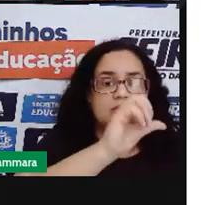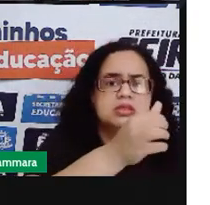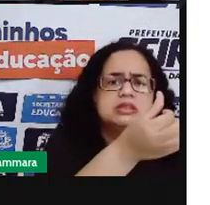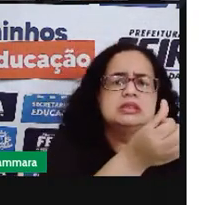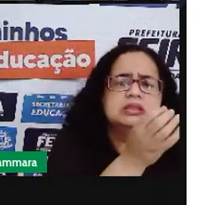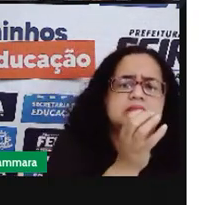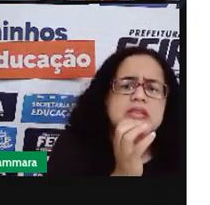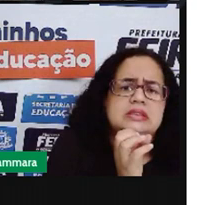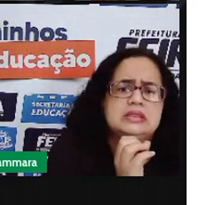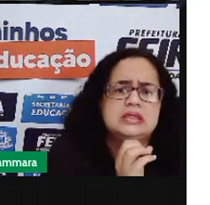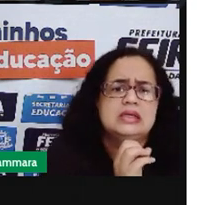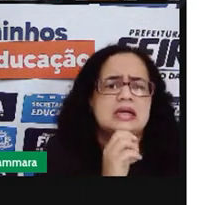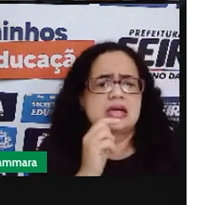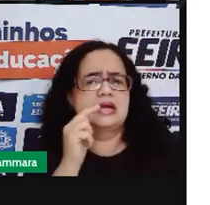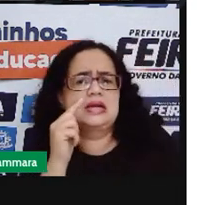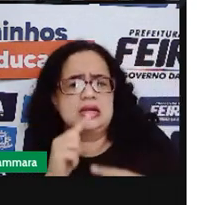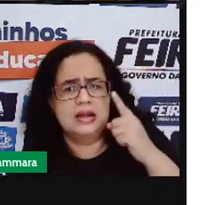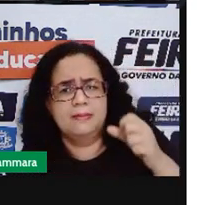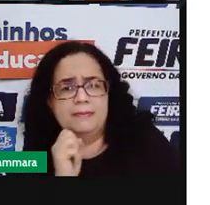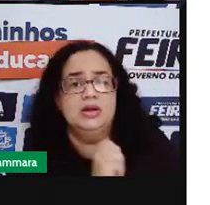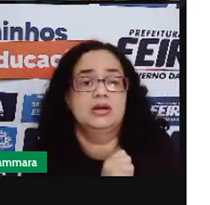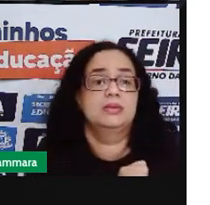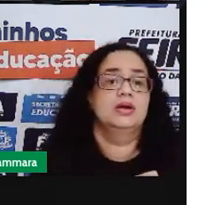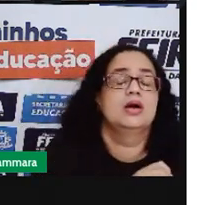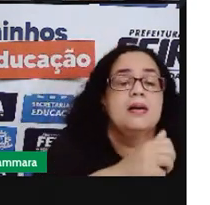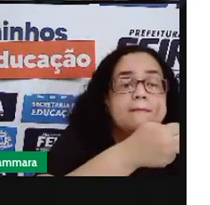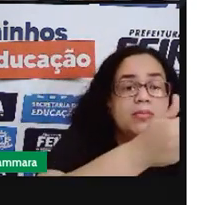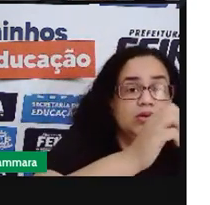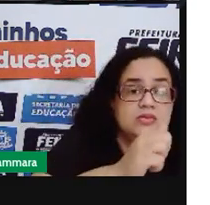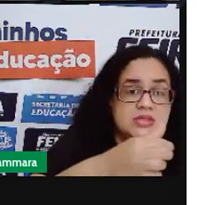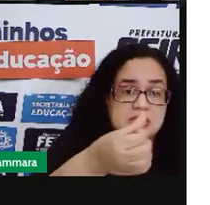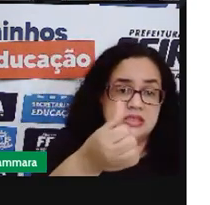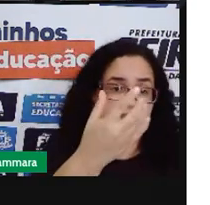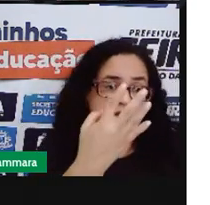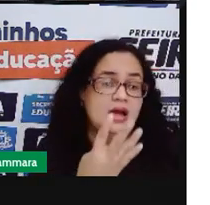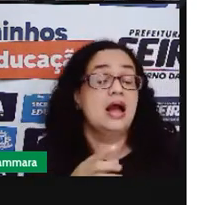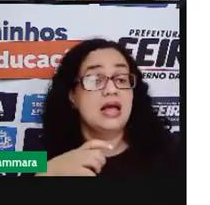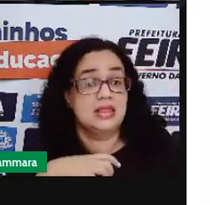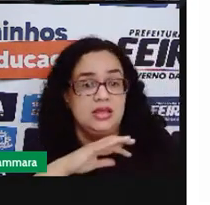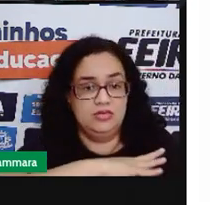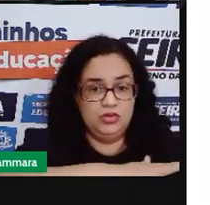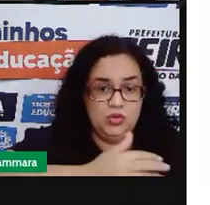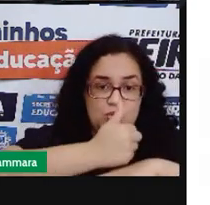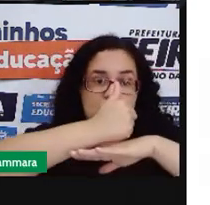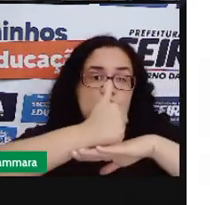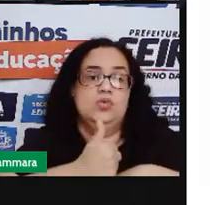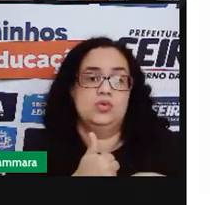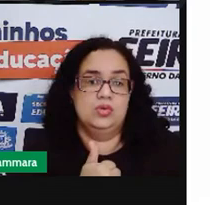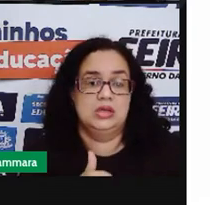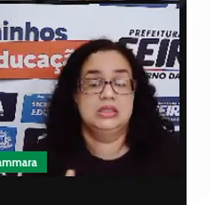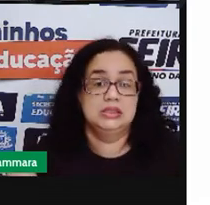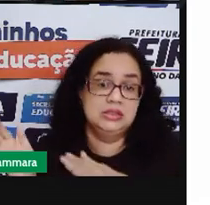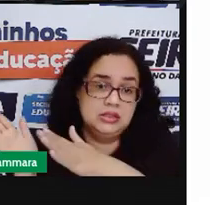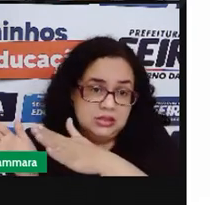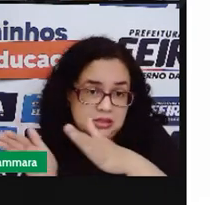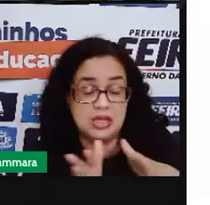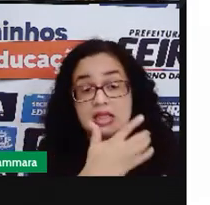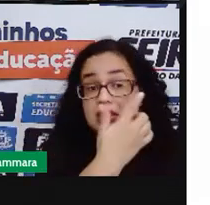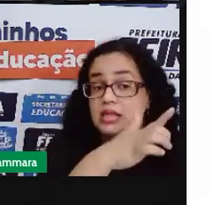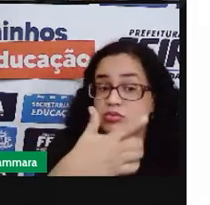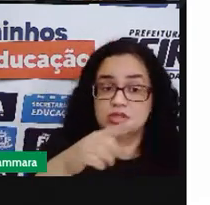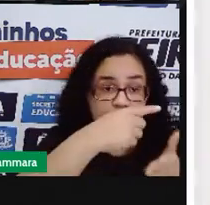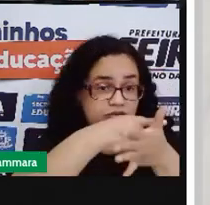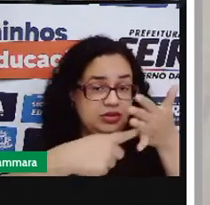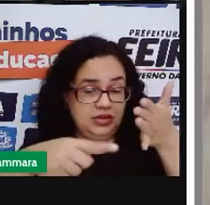foi interrompido em 1964, porque o Brasil sofreu um golpe militar. Então, nesse período, não teve